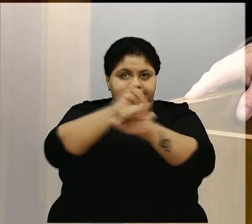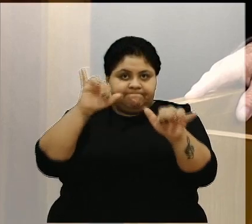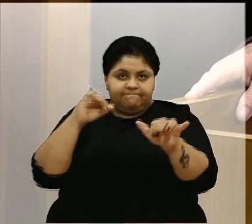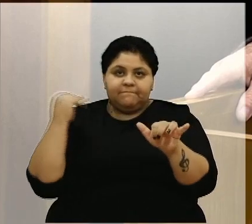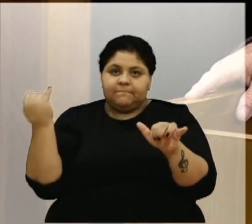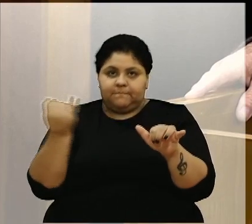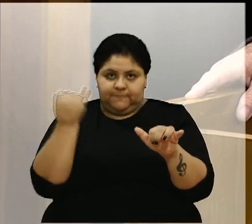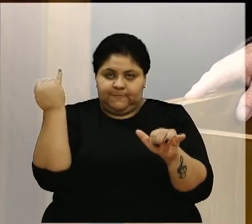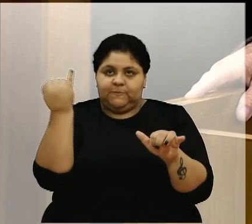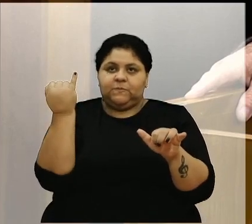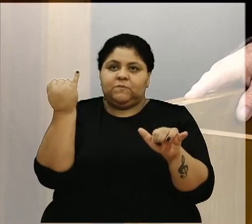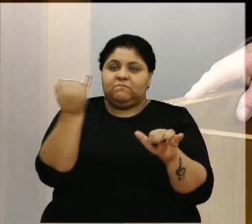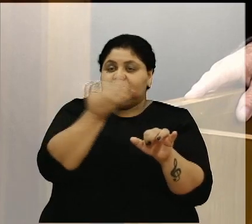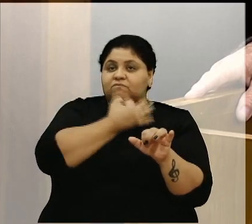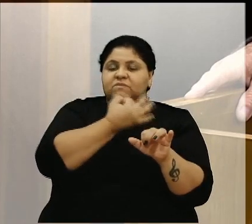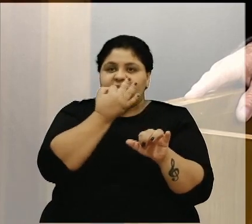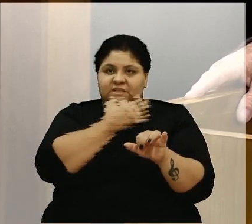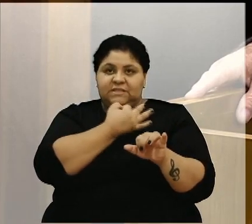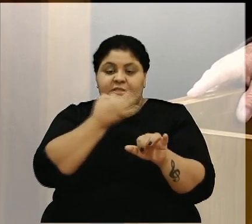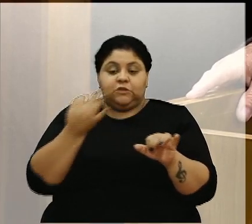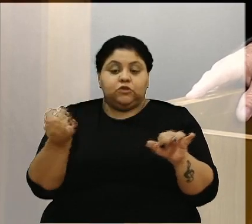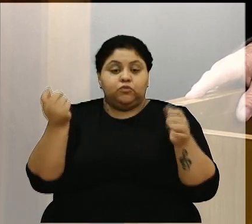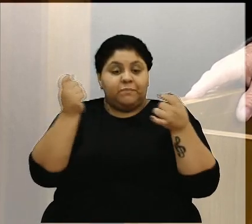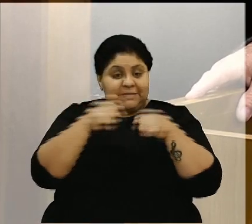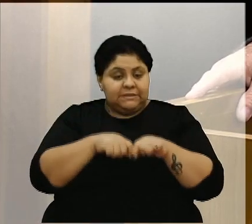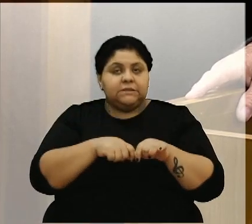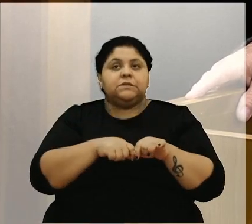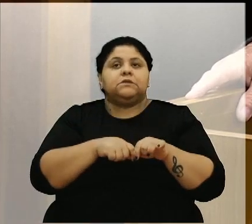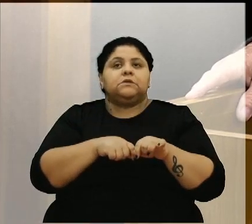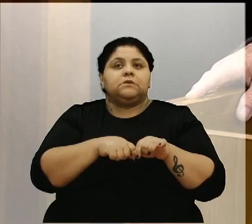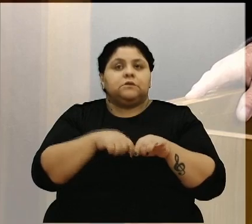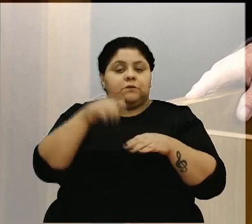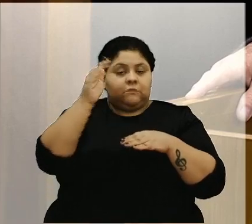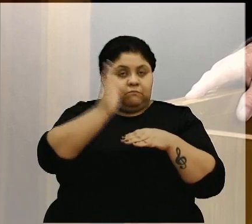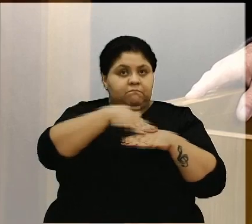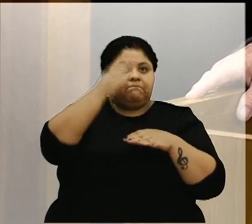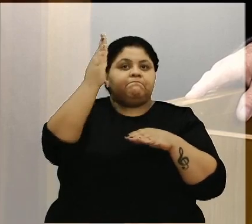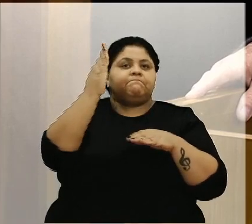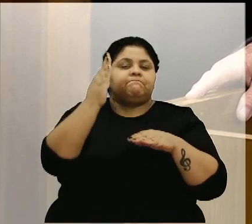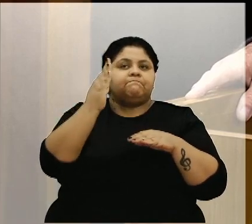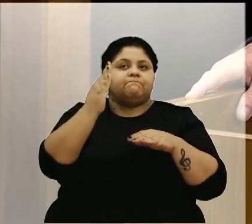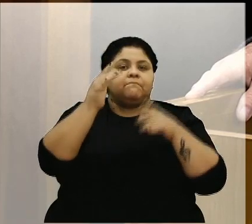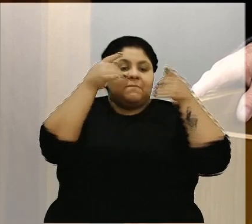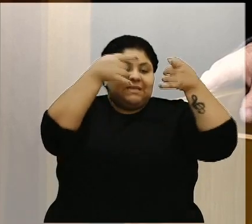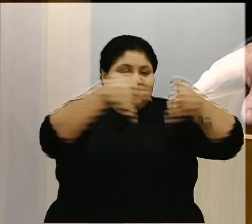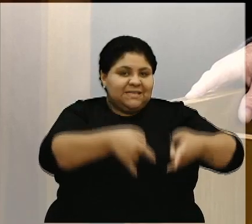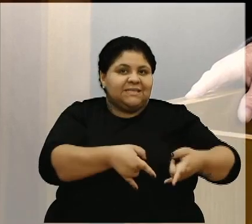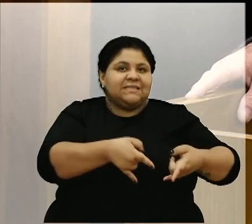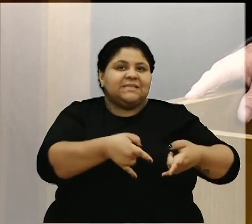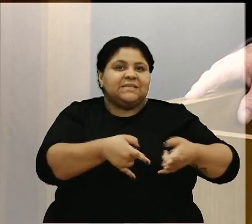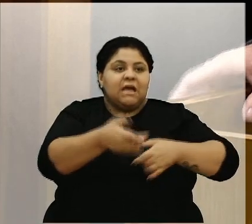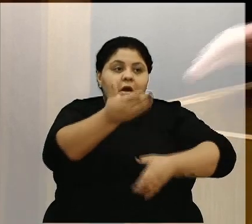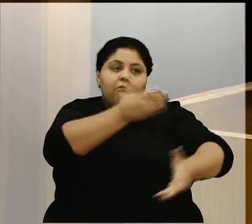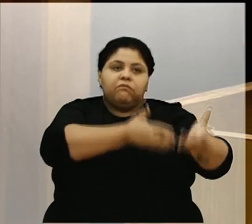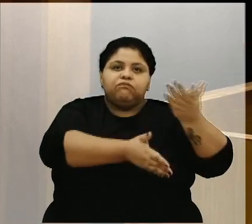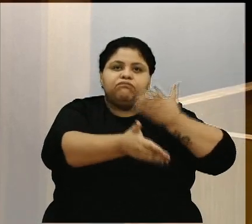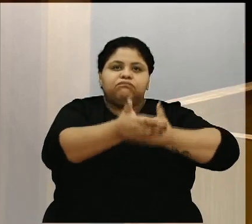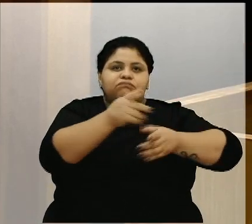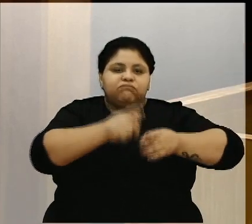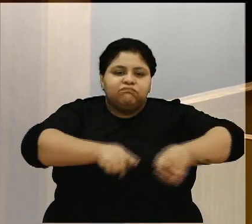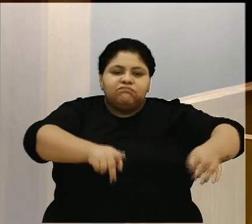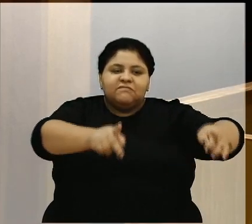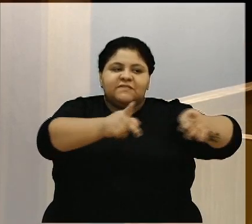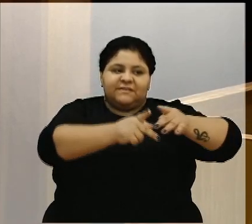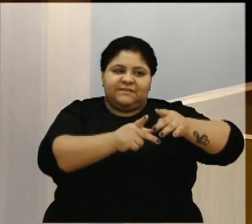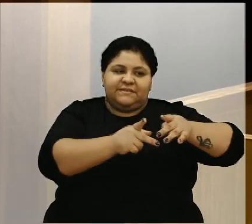importante. Caxias do Sul precisa disso, precisamos de mais leitos para atender a